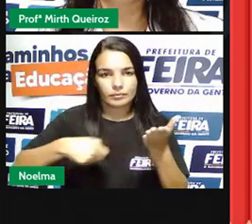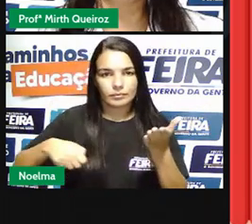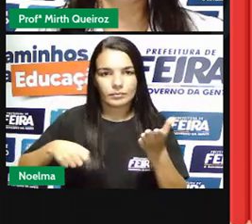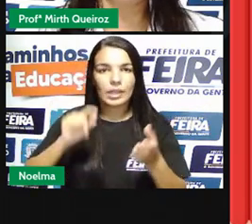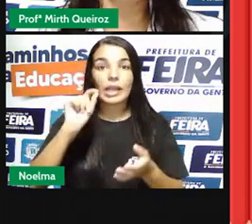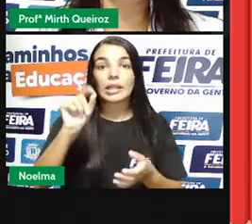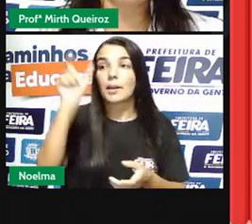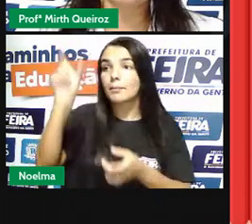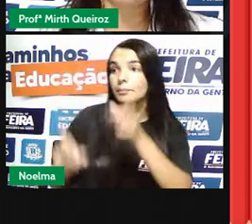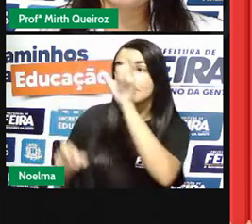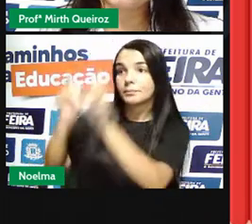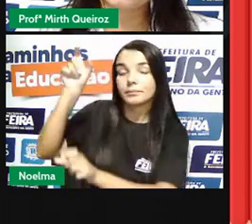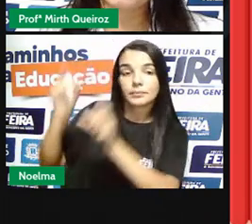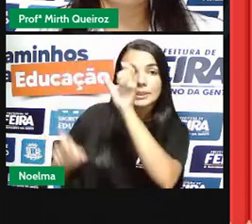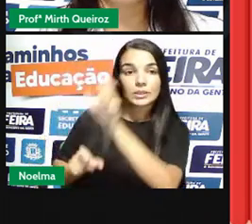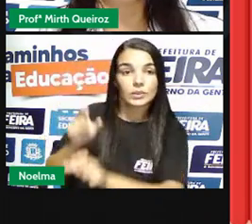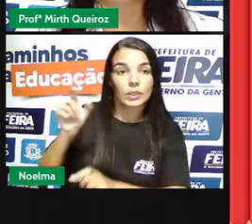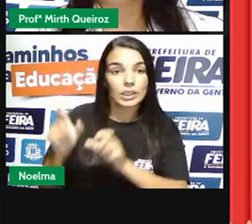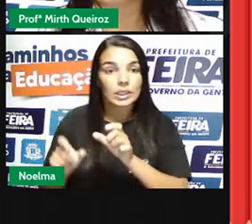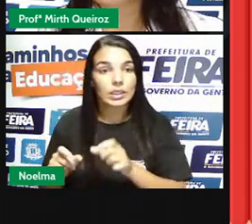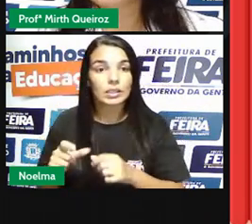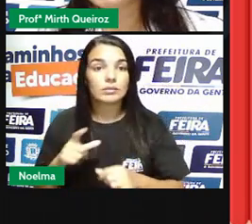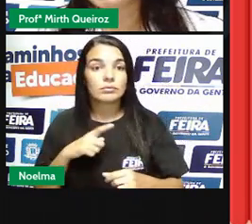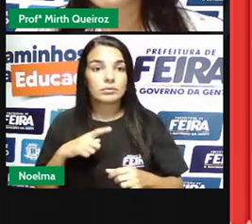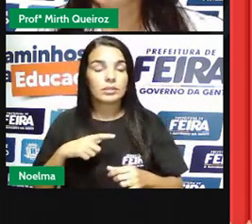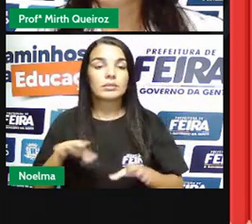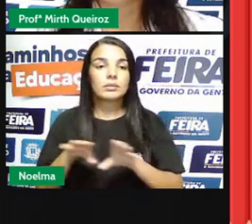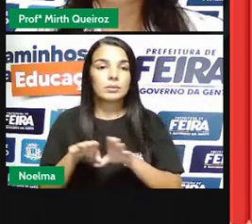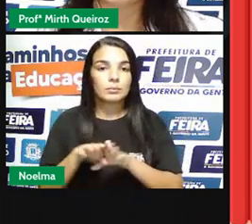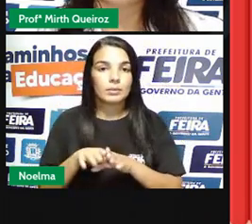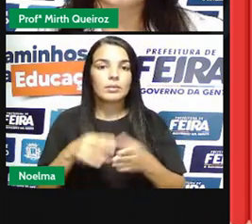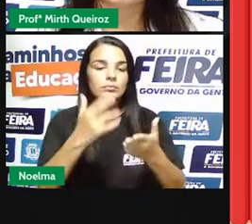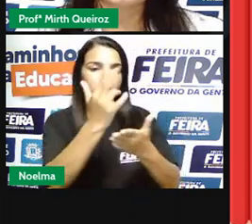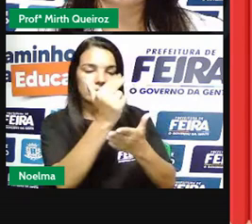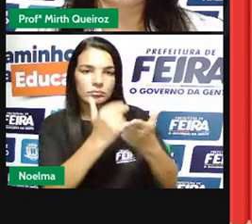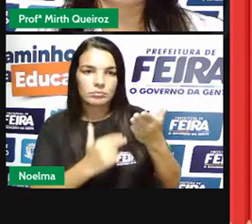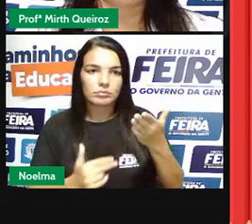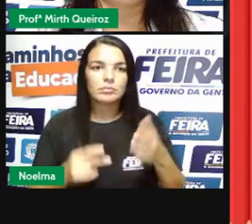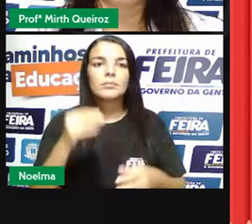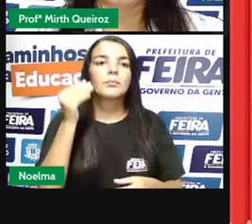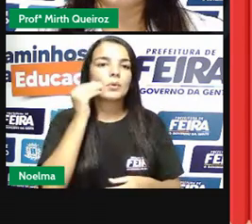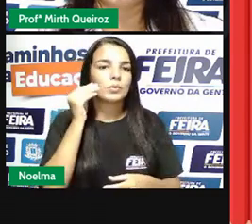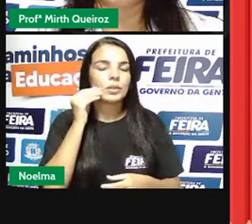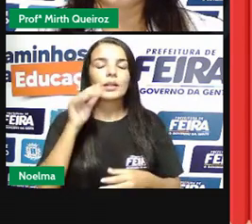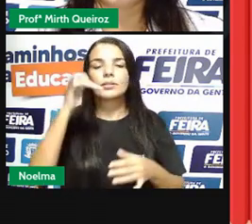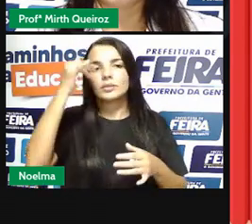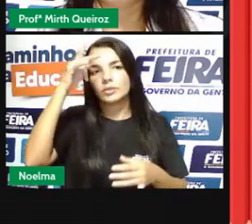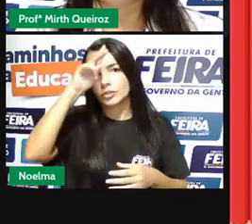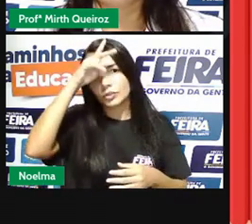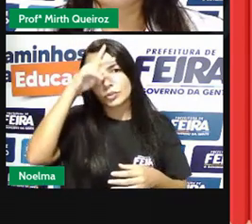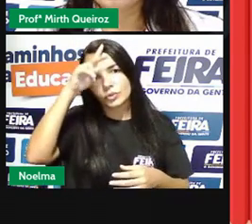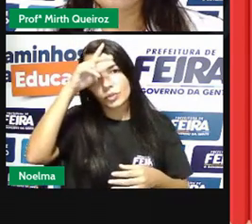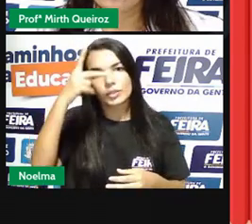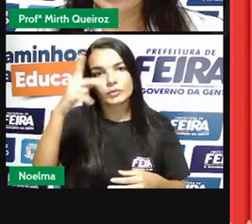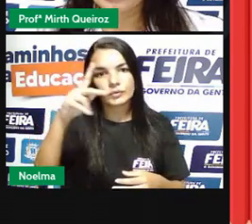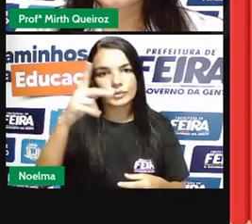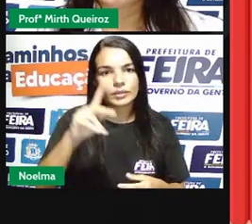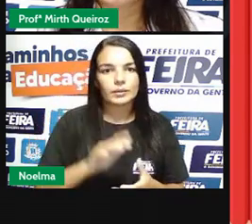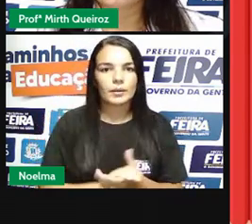Quem são os personagens E aí vocês vão de escrever esses personagens na história de vocês